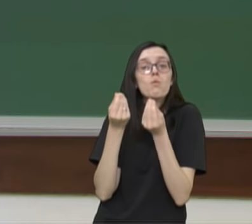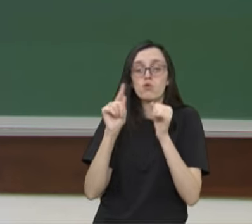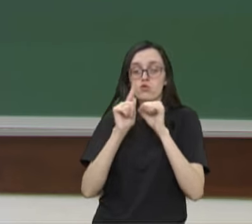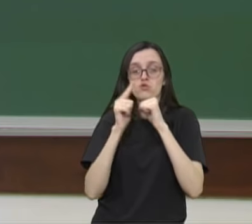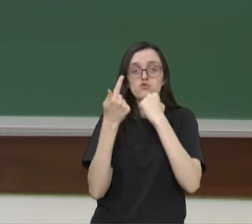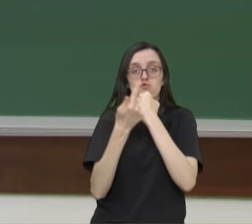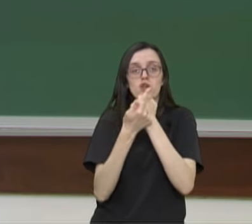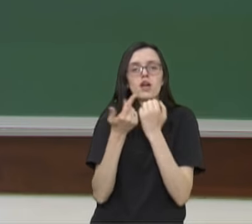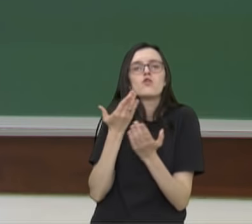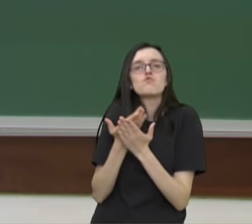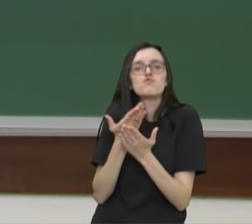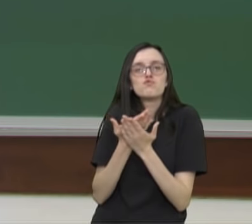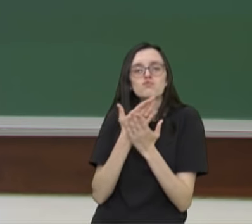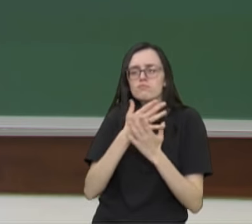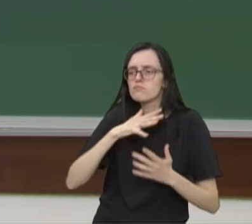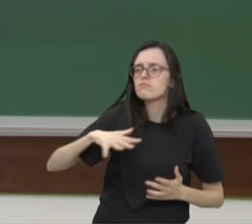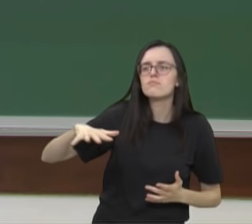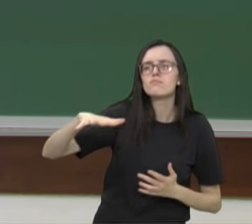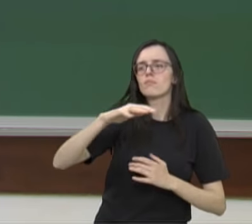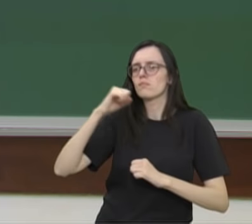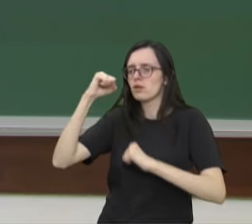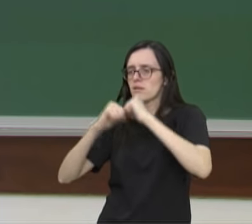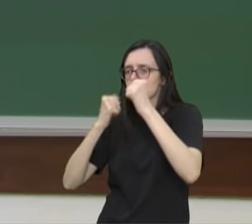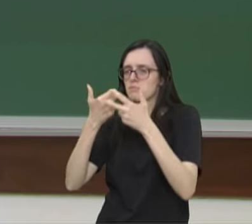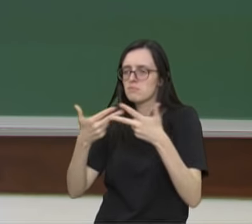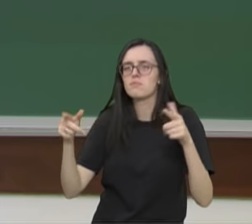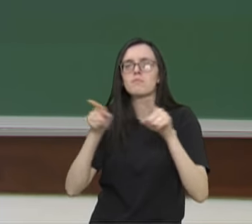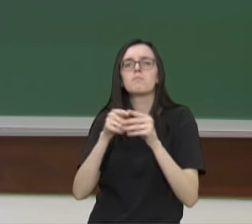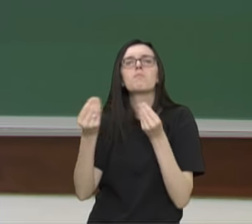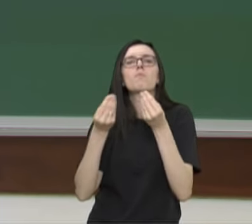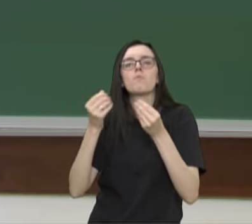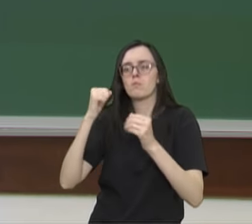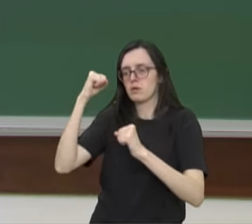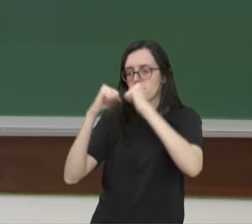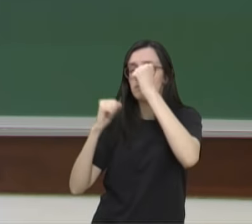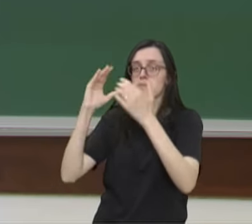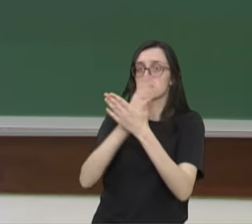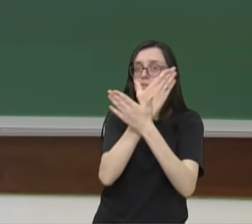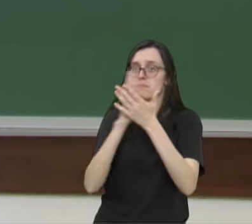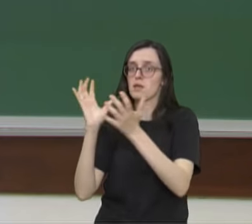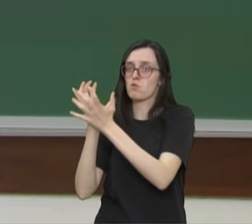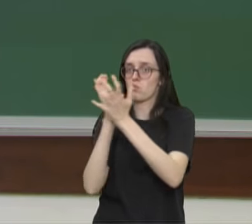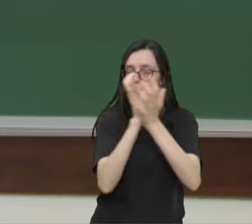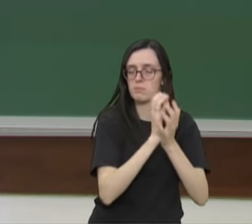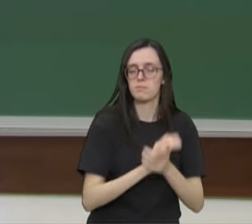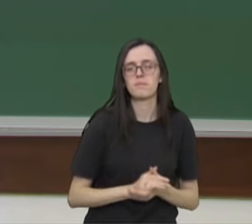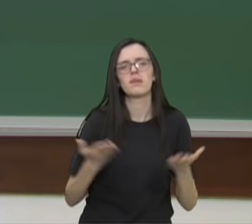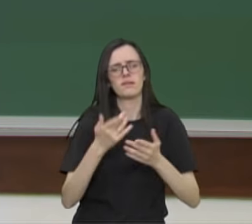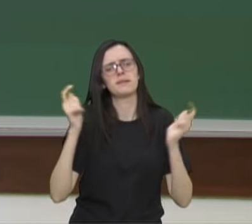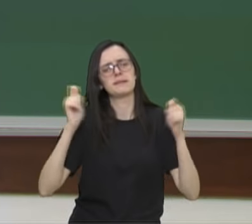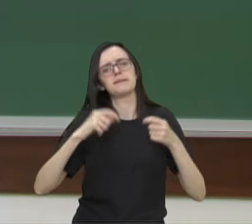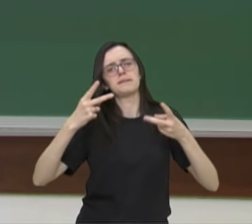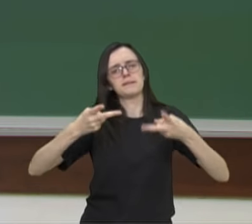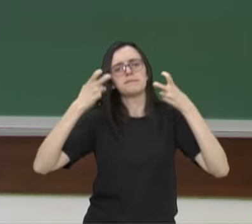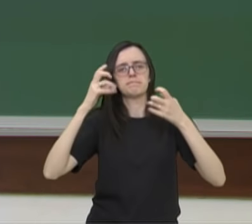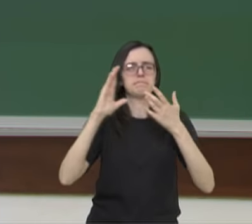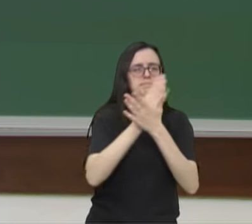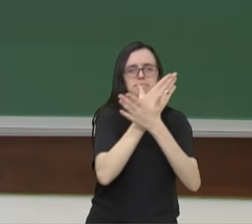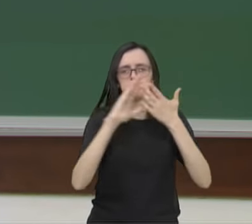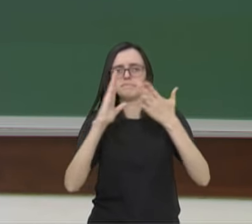a geografia ela estuda as indústrias e de que forma as indústrias elas são classificadas e aqui a gente consegue perceber